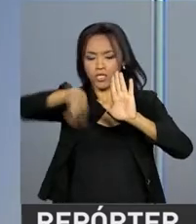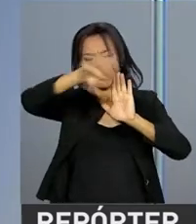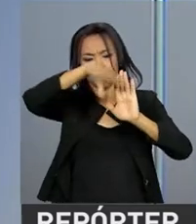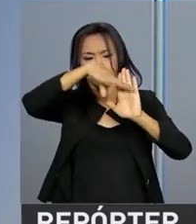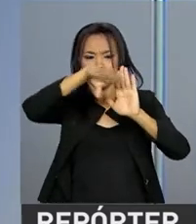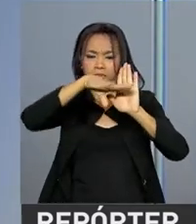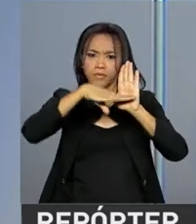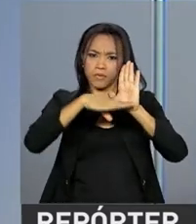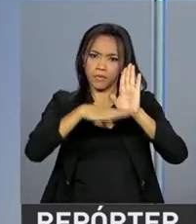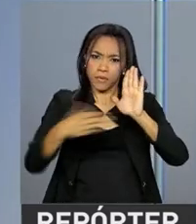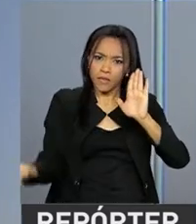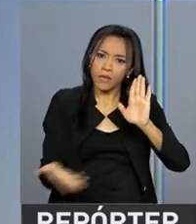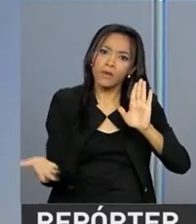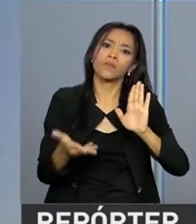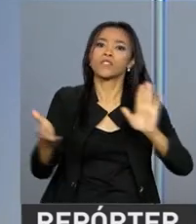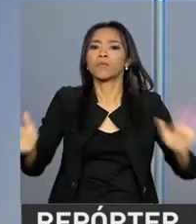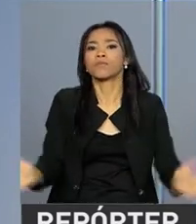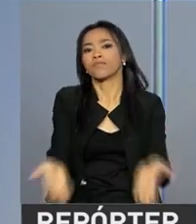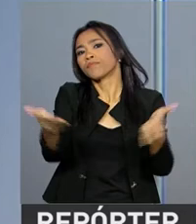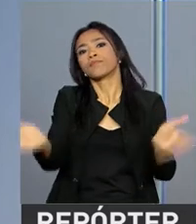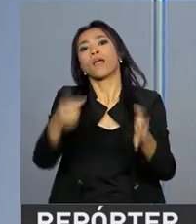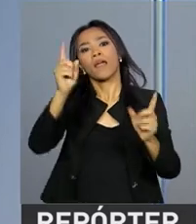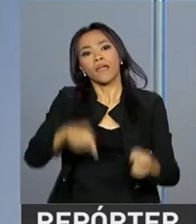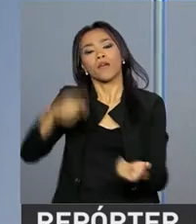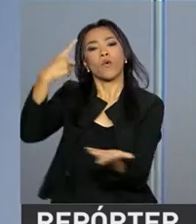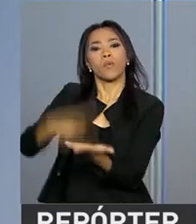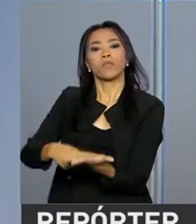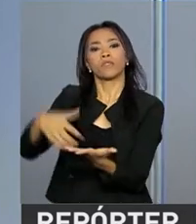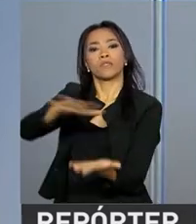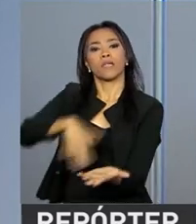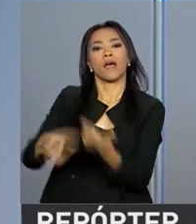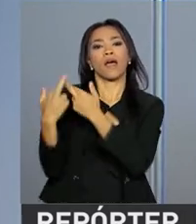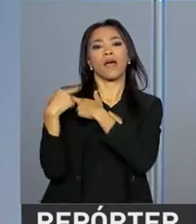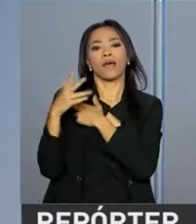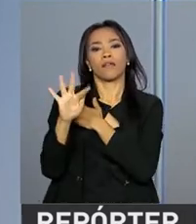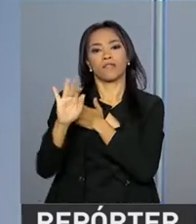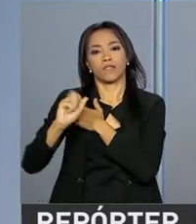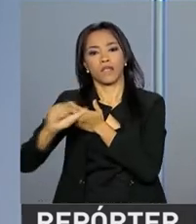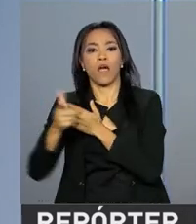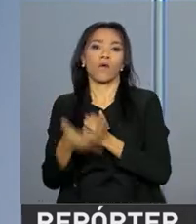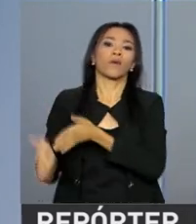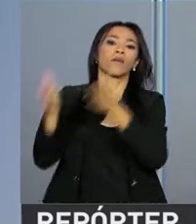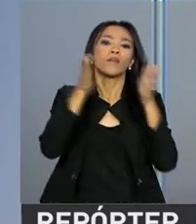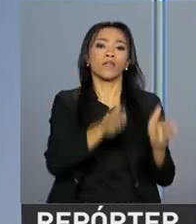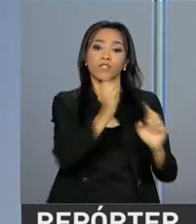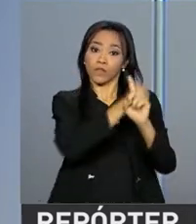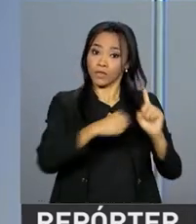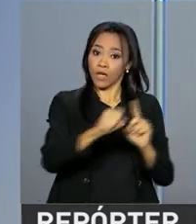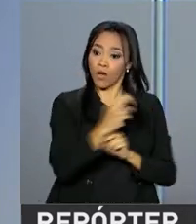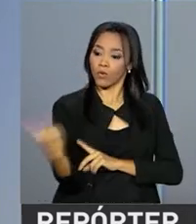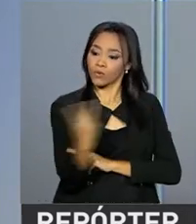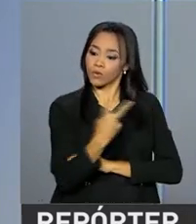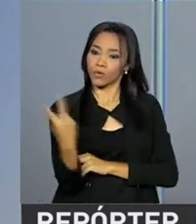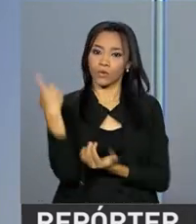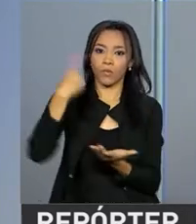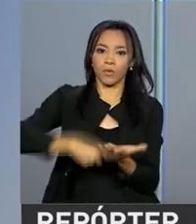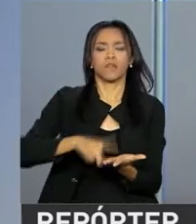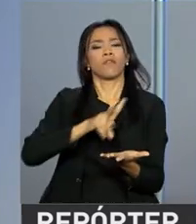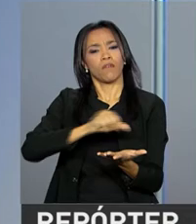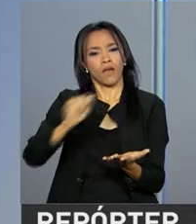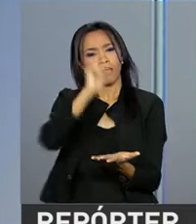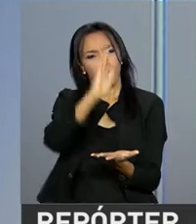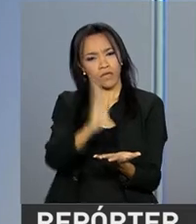promovendo de responsabilidade fiscal de um lado e social de outro lado colocaram o brasil